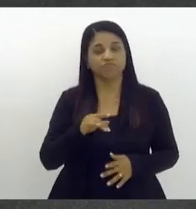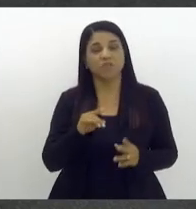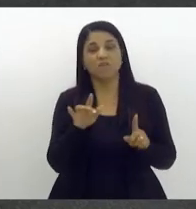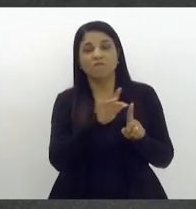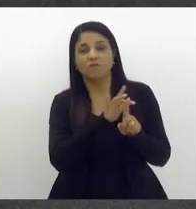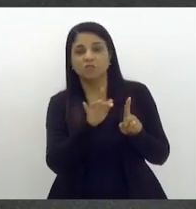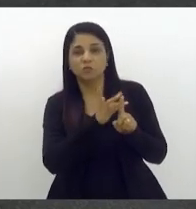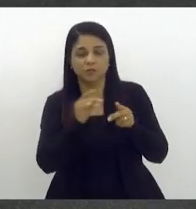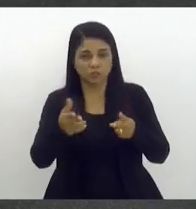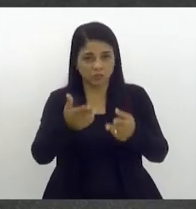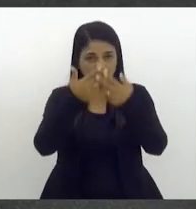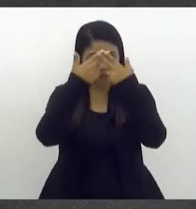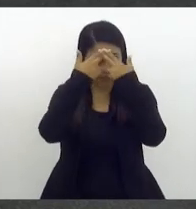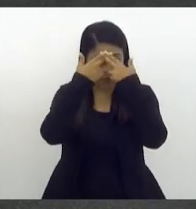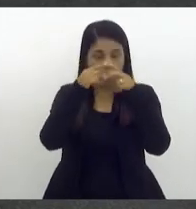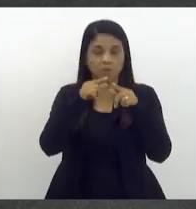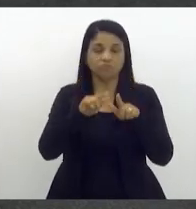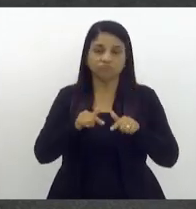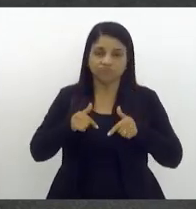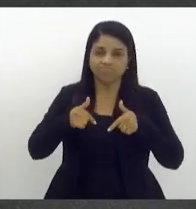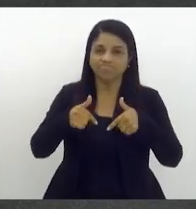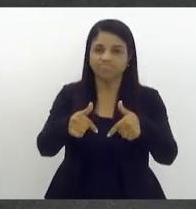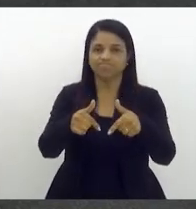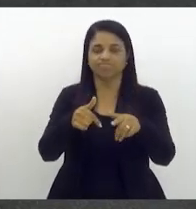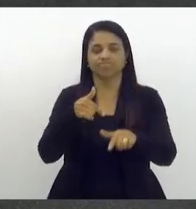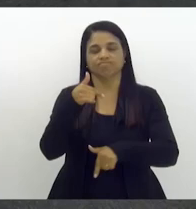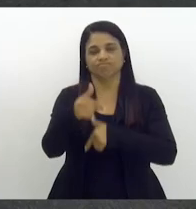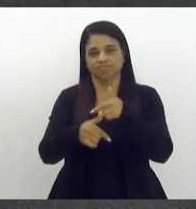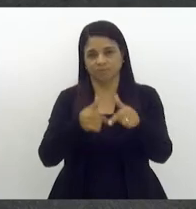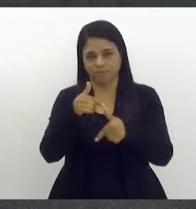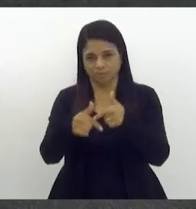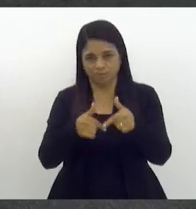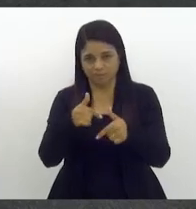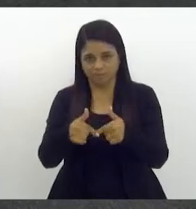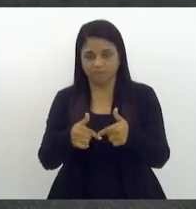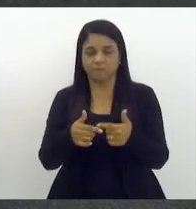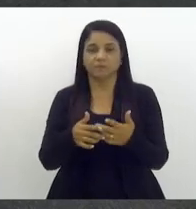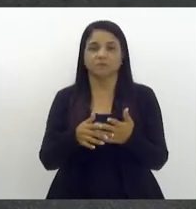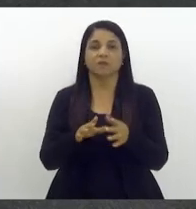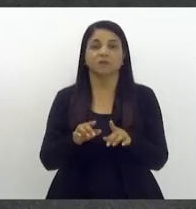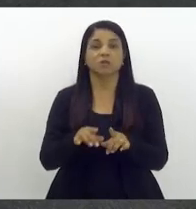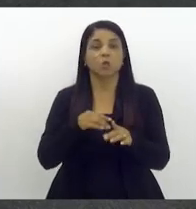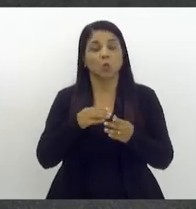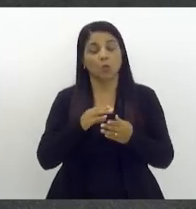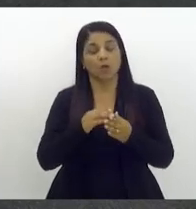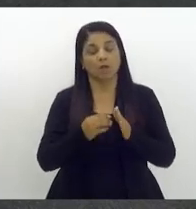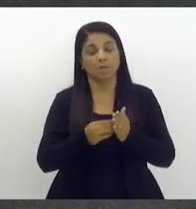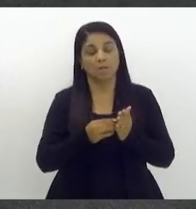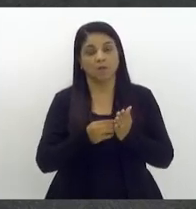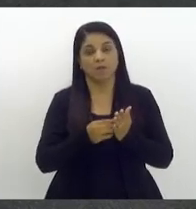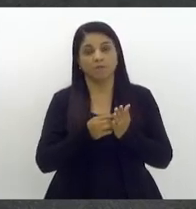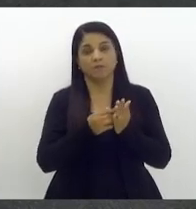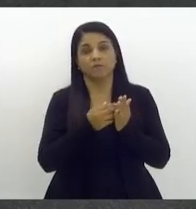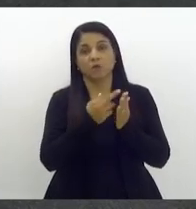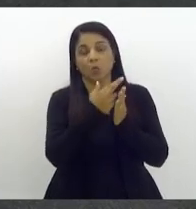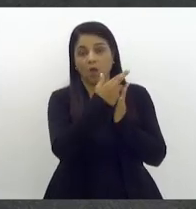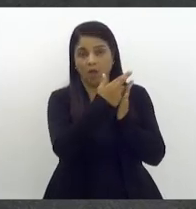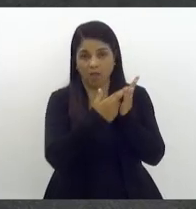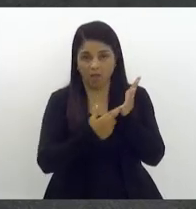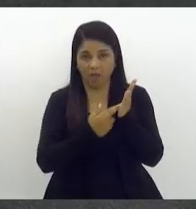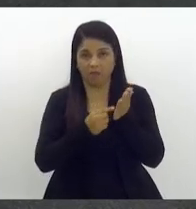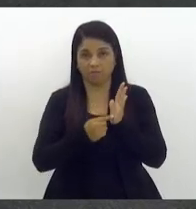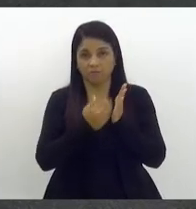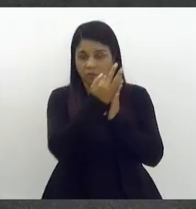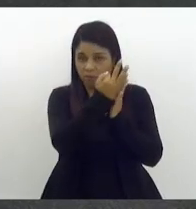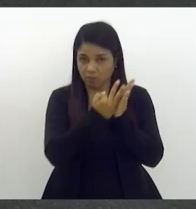do exercício da atividade funcional. Eu apresentei um requerimento à CCJ, pedindo que o requerimento,